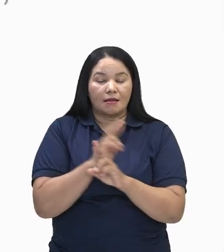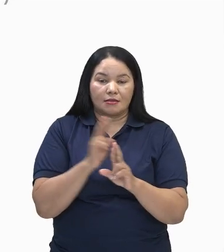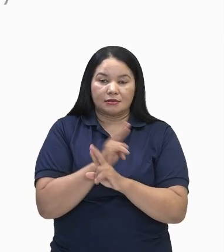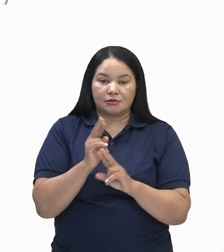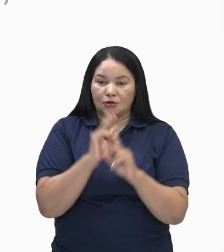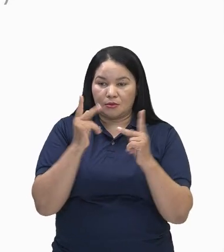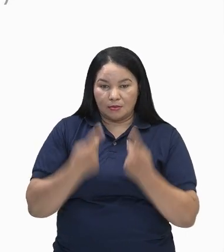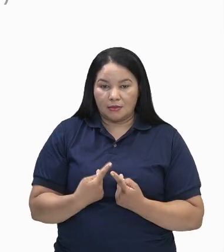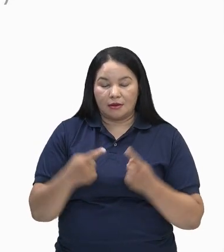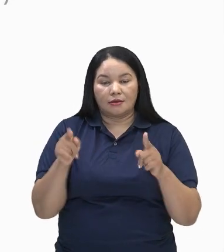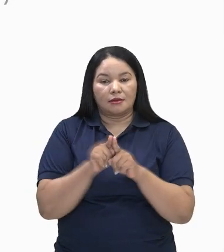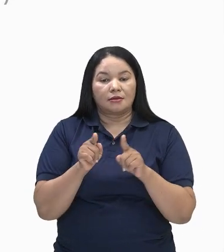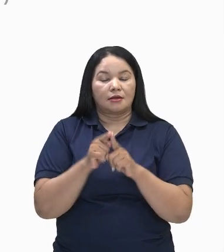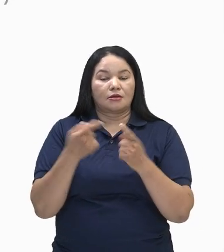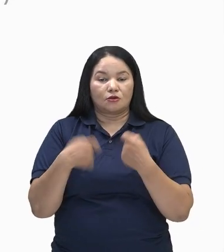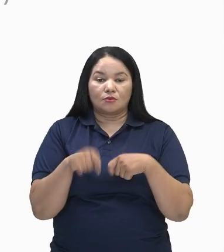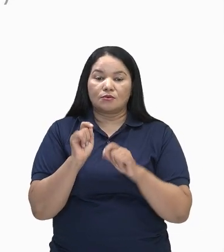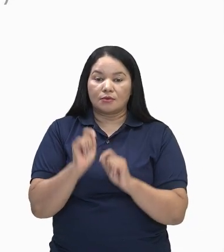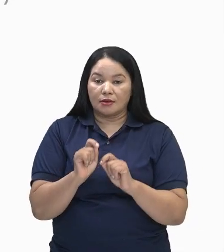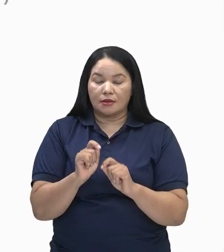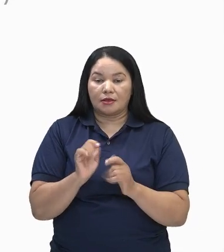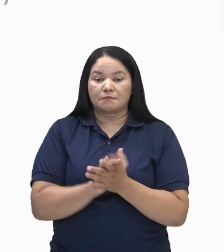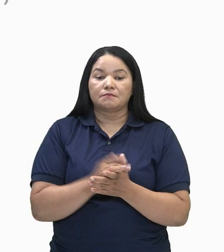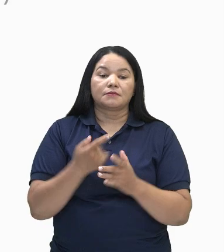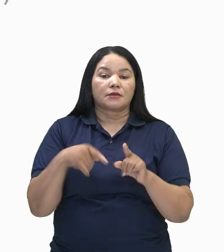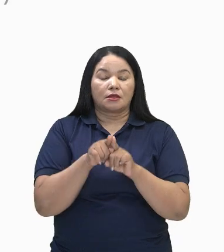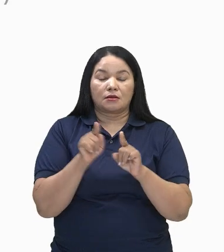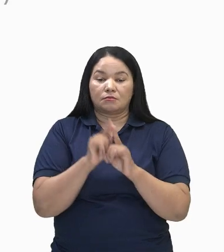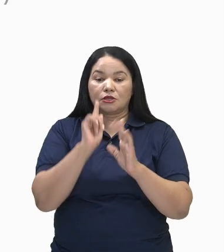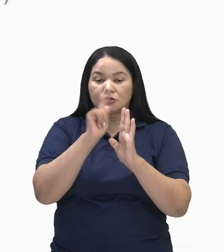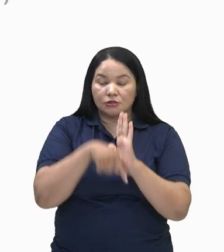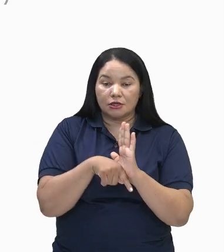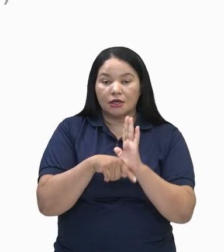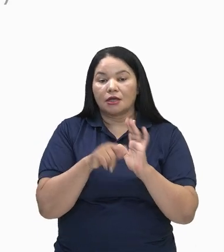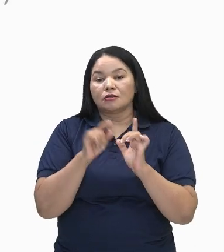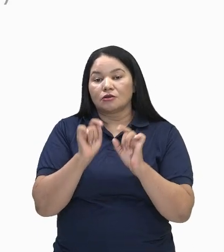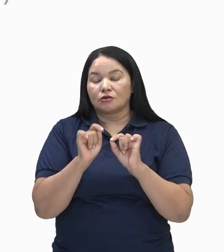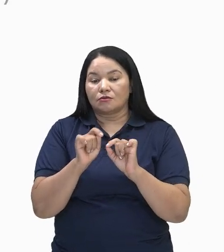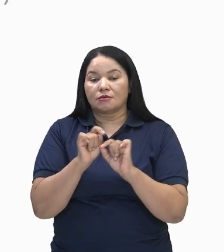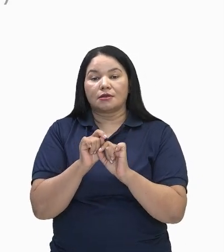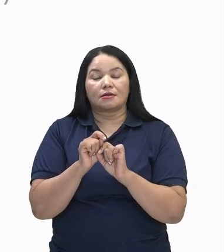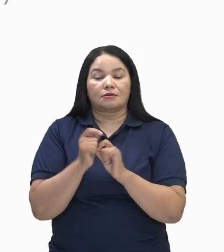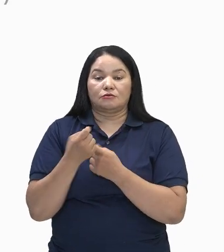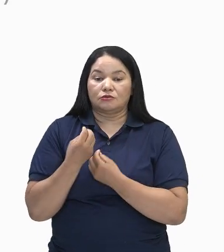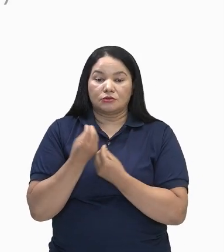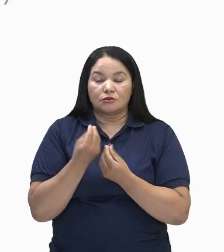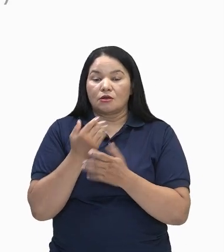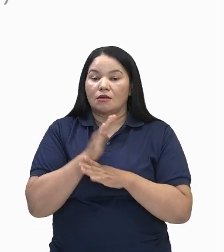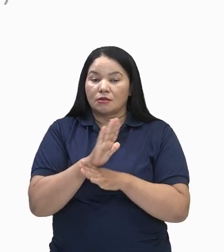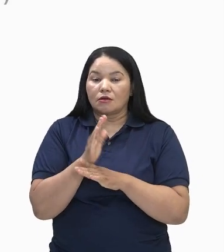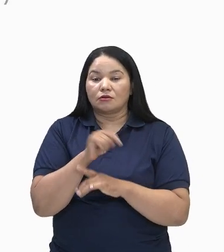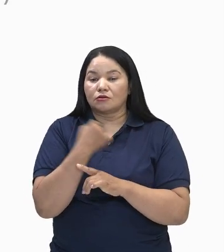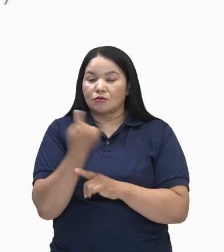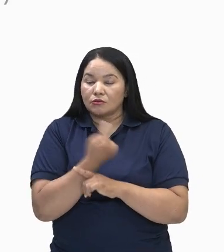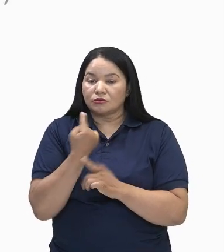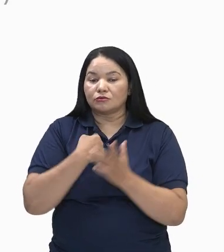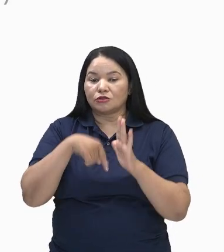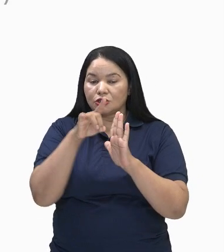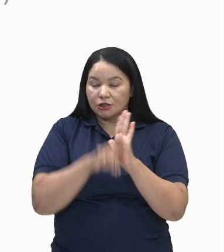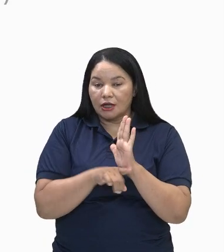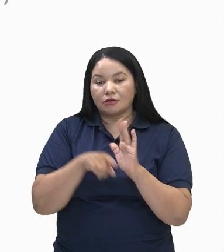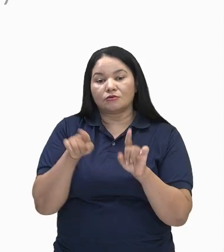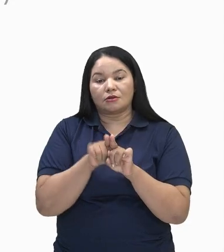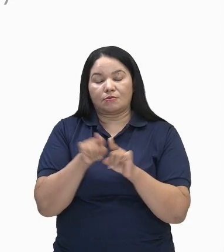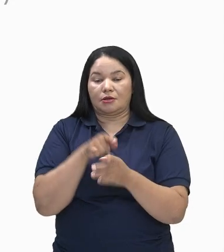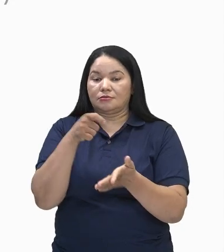tudo, são considerados como gêneros que asseguram nossos direitos e deveres. Quando a